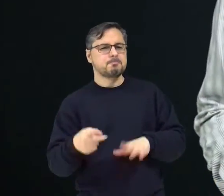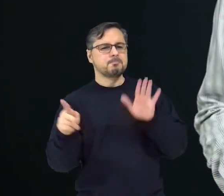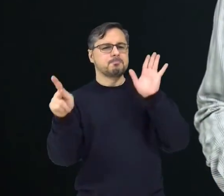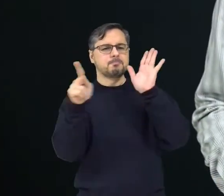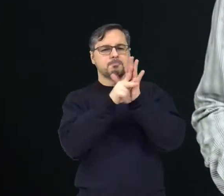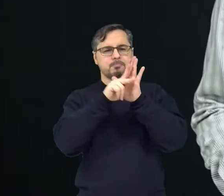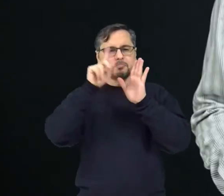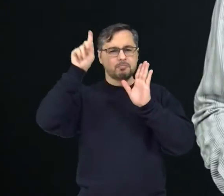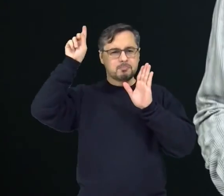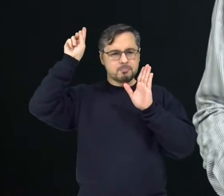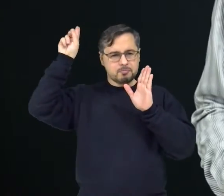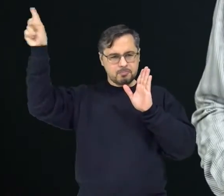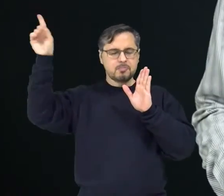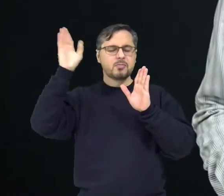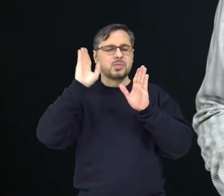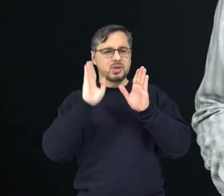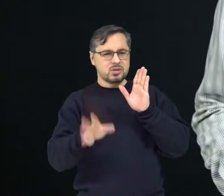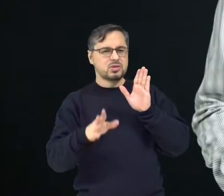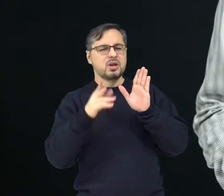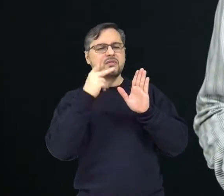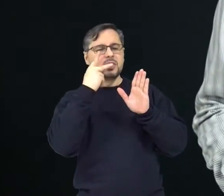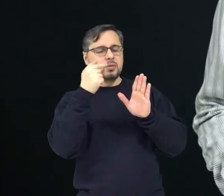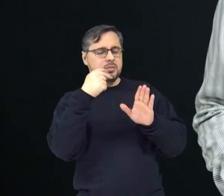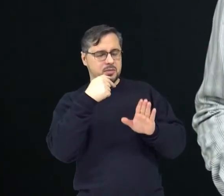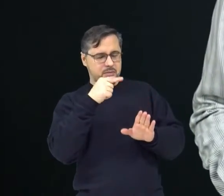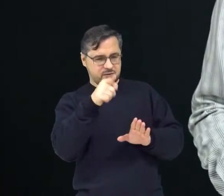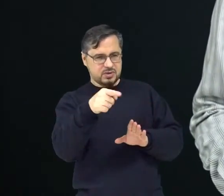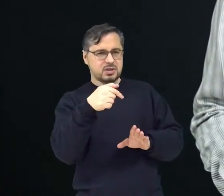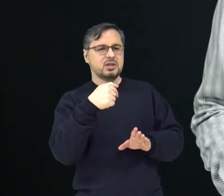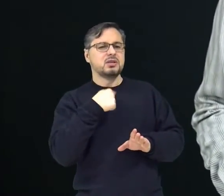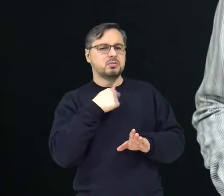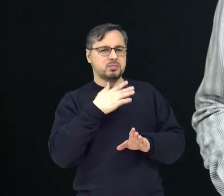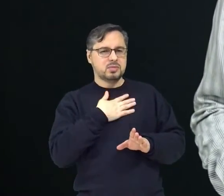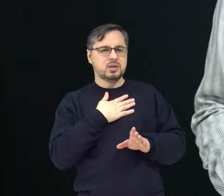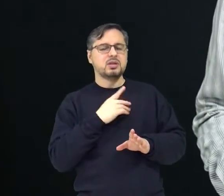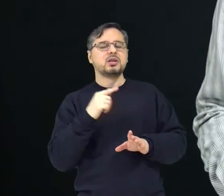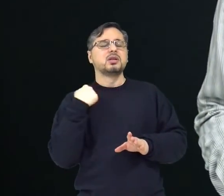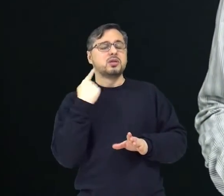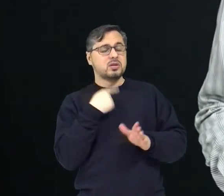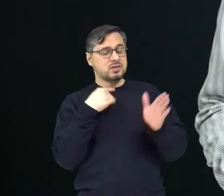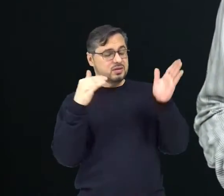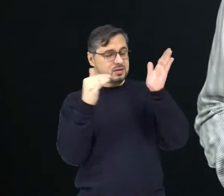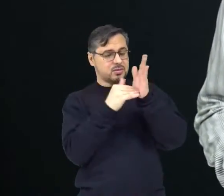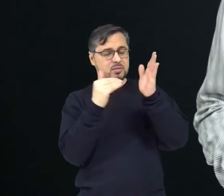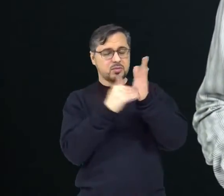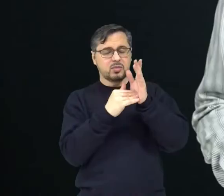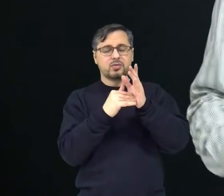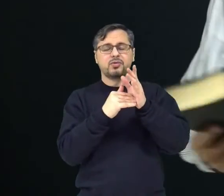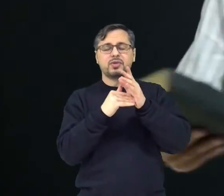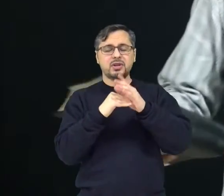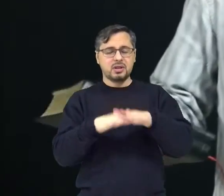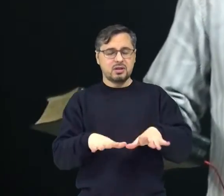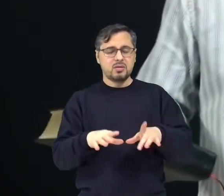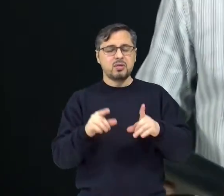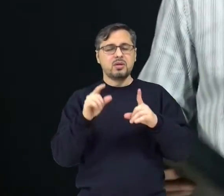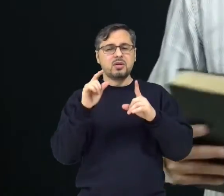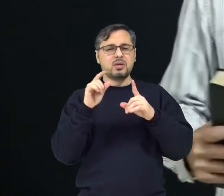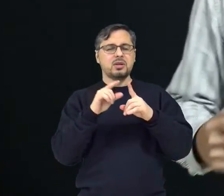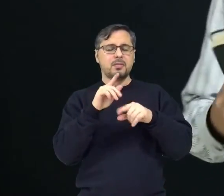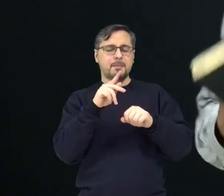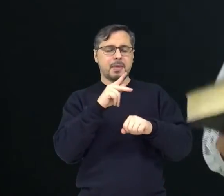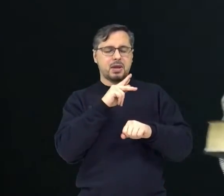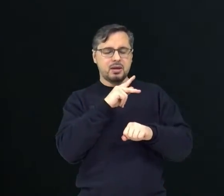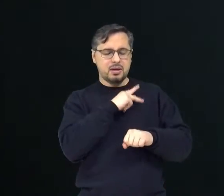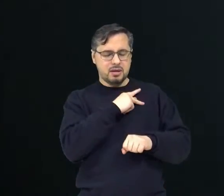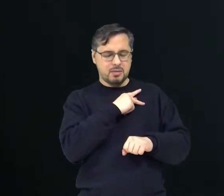Deus já afirmou a você e a mim que chegaremos ao porto final. Na palavra do apóstolo Paulo,